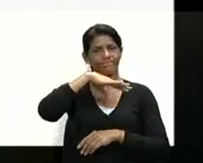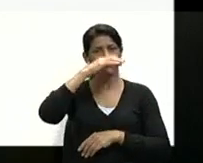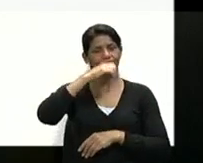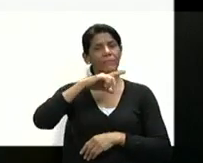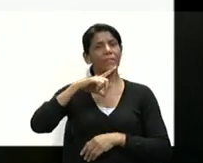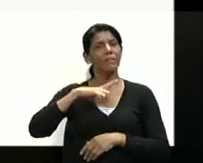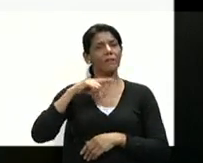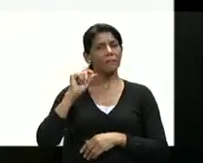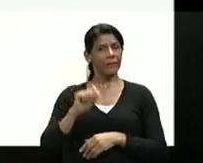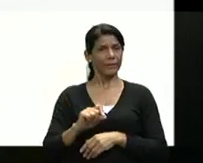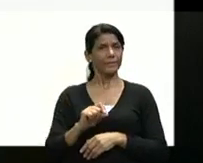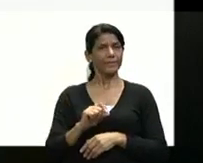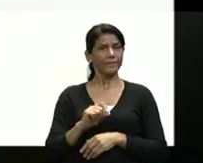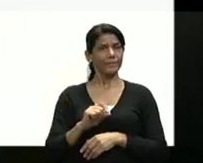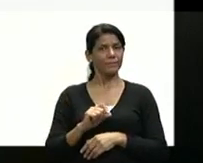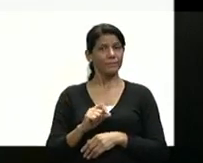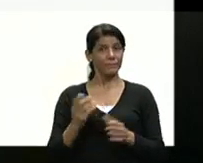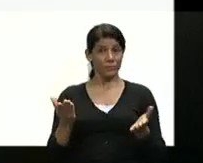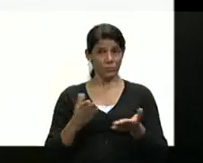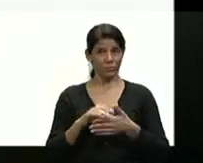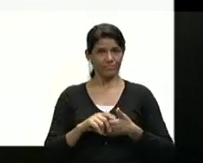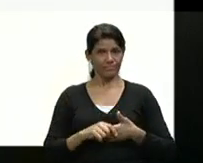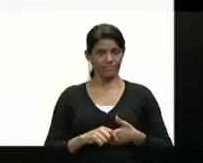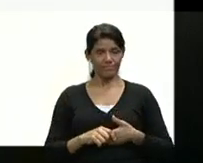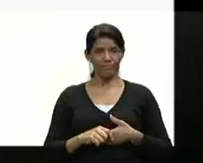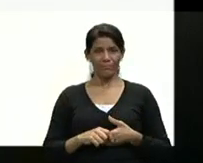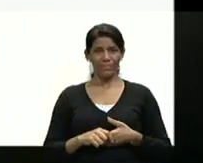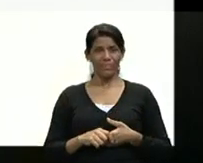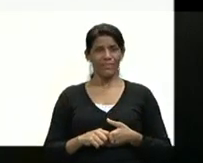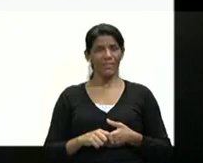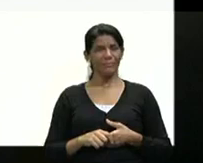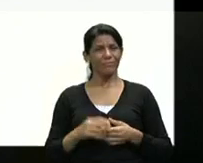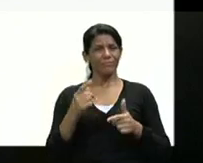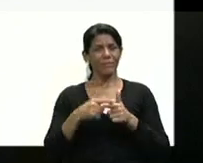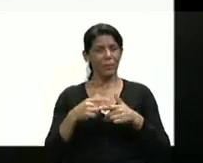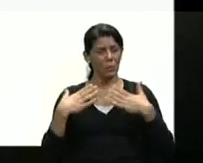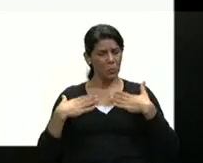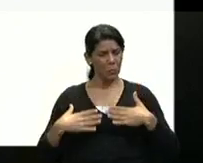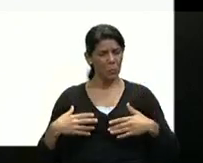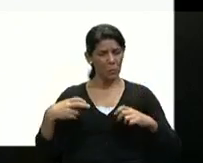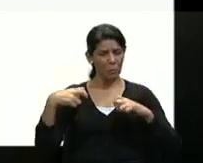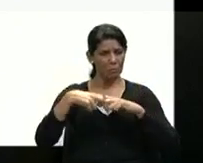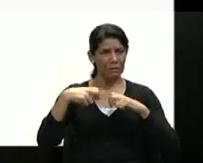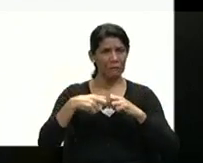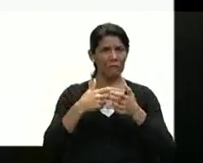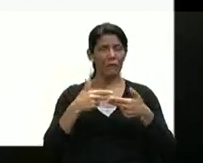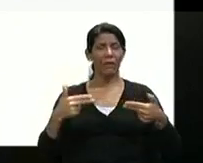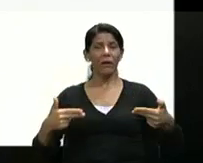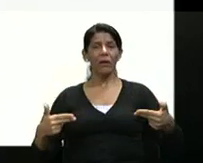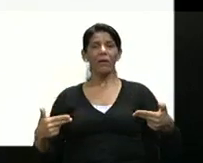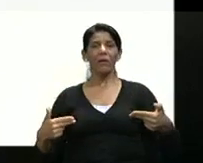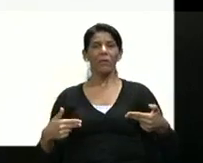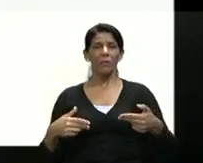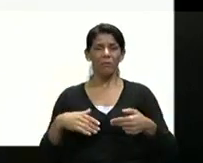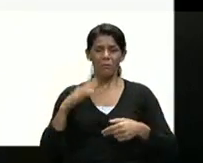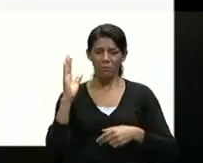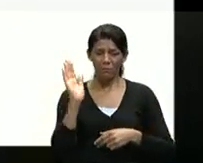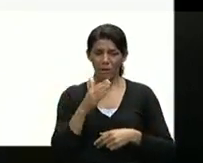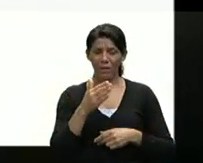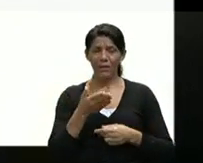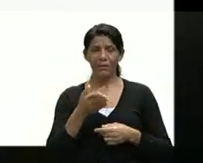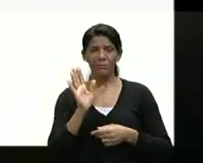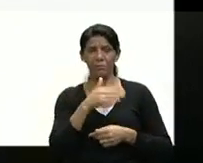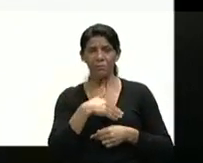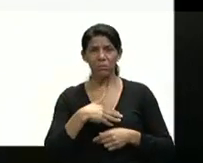nós temos atualmente? Abuso físico ou maus tratos físicos,